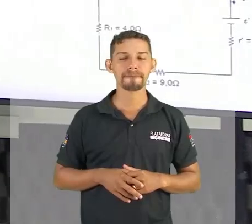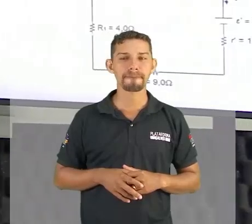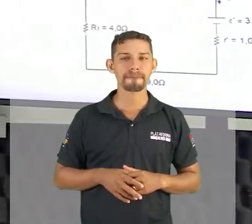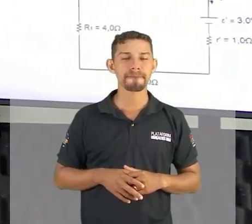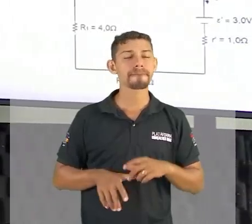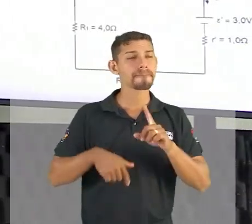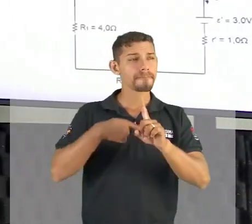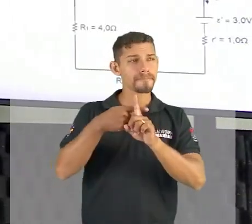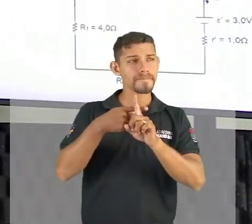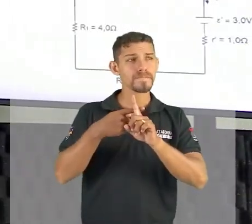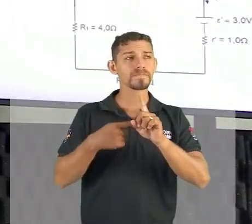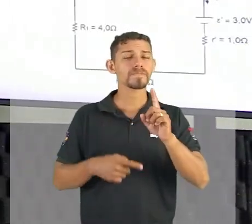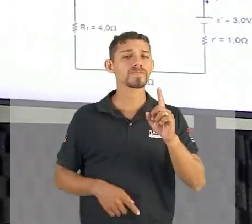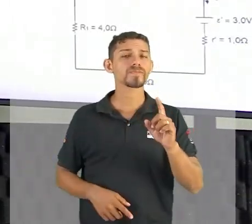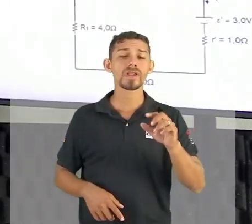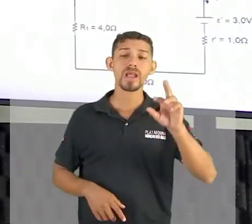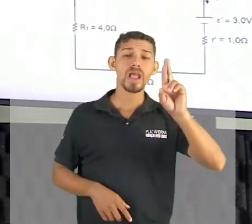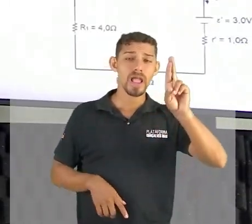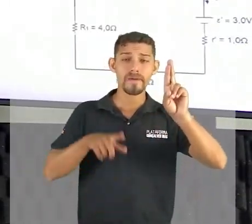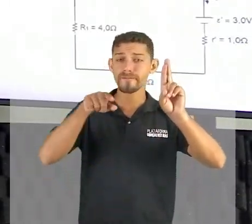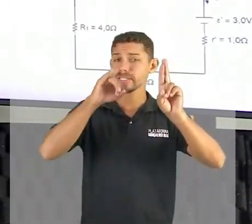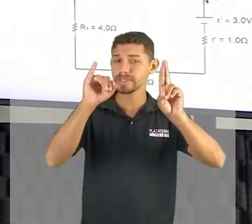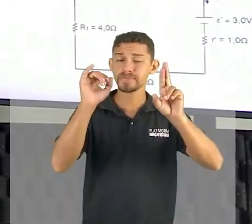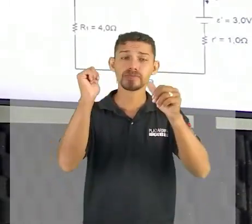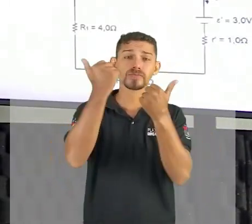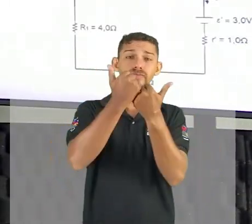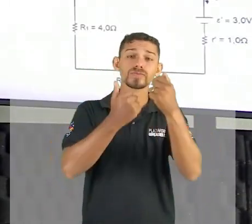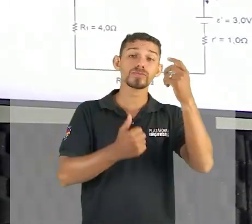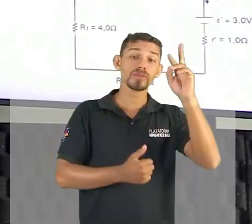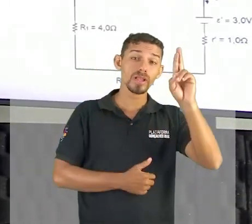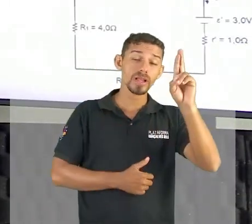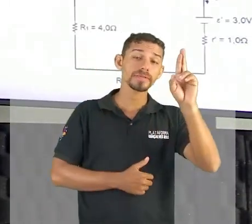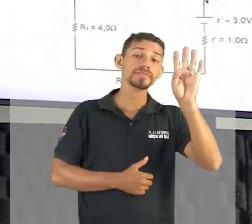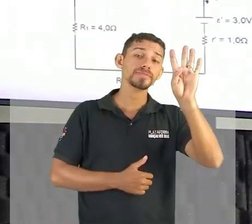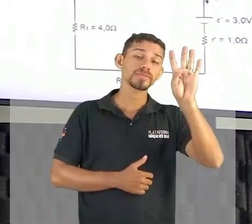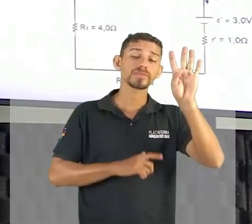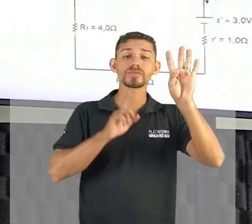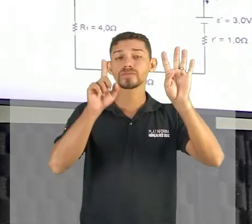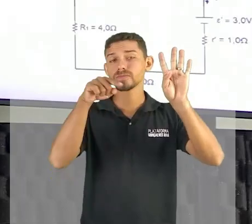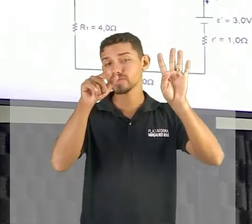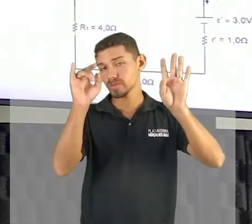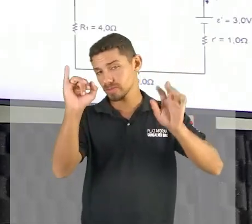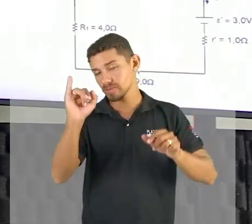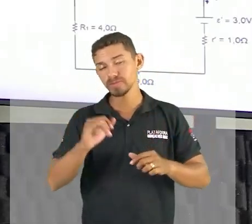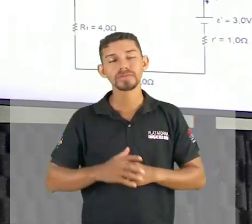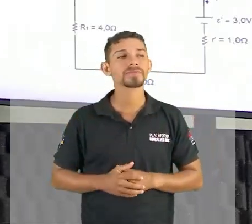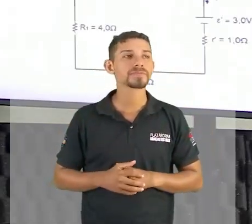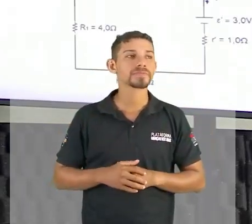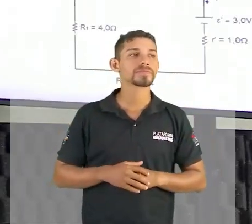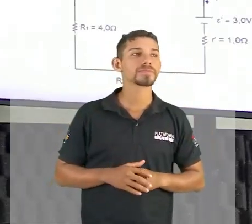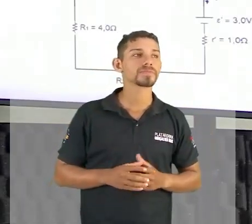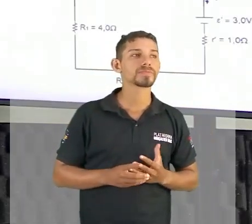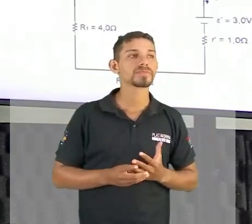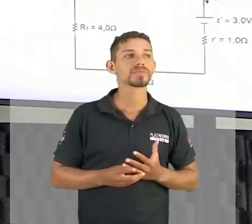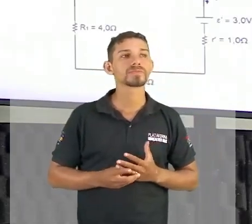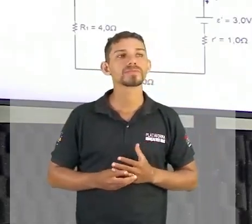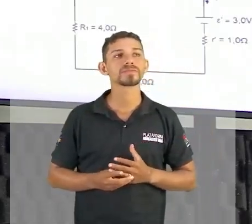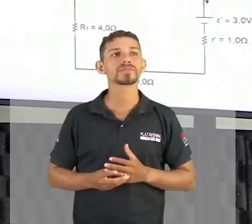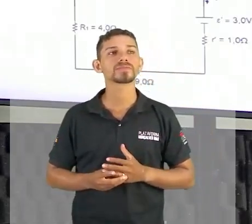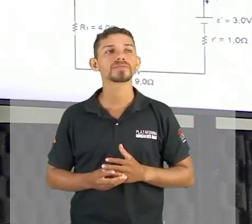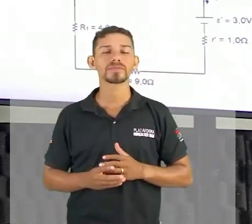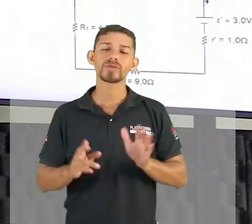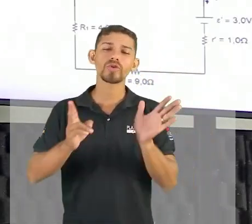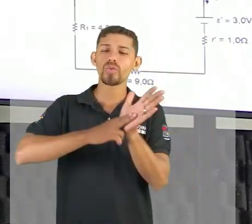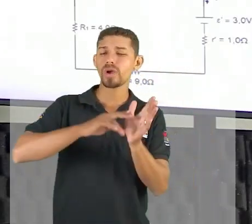positivo + r x i + 4i cheguei aonde sair